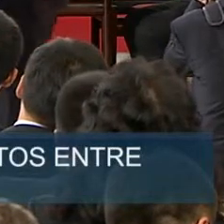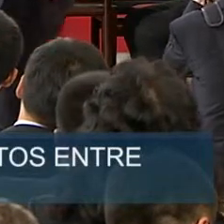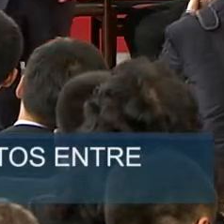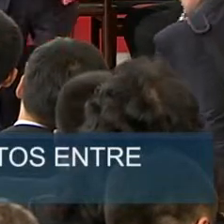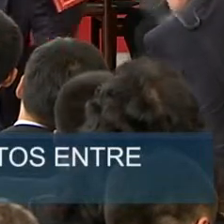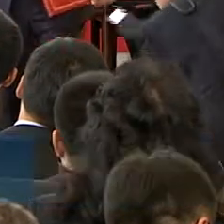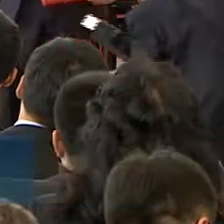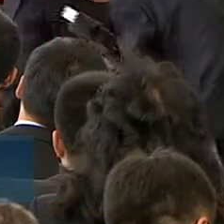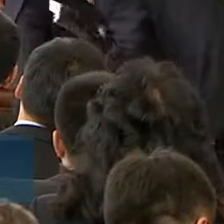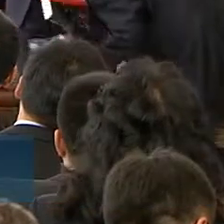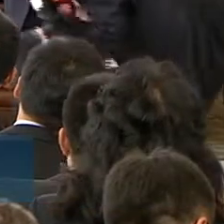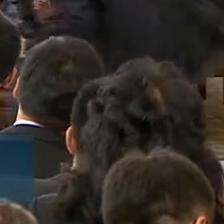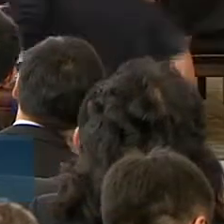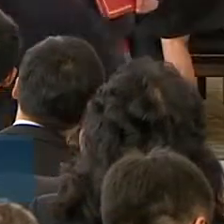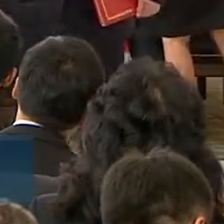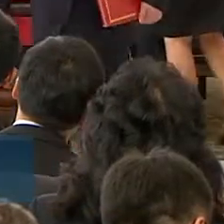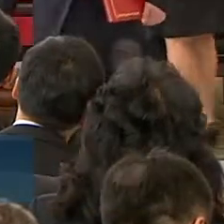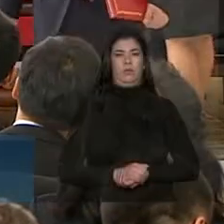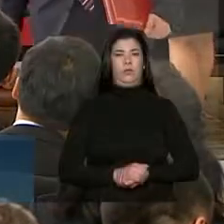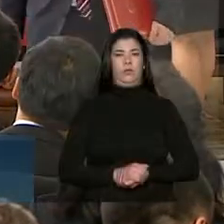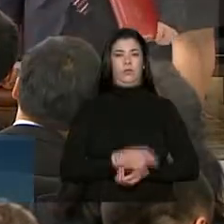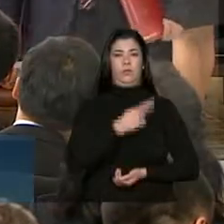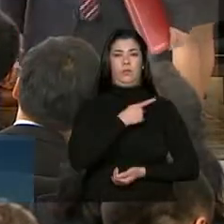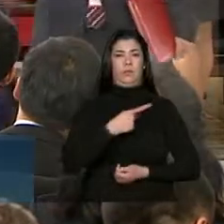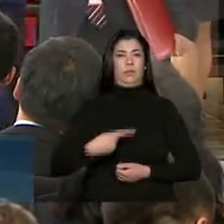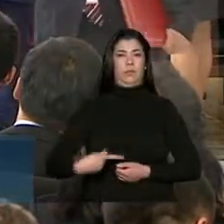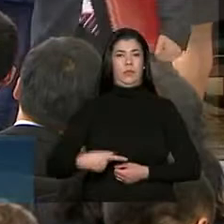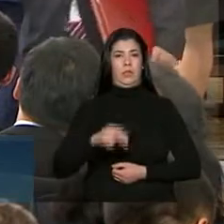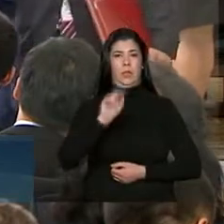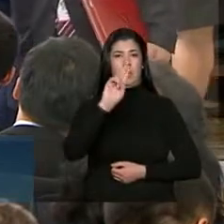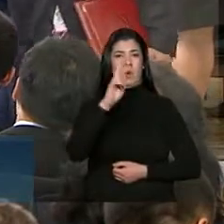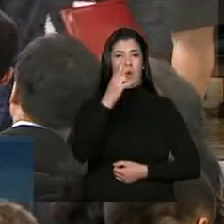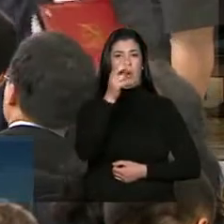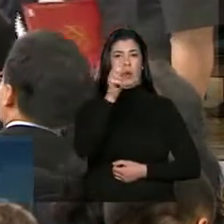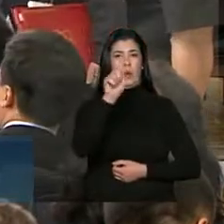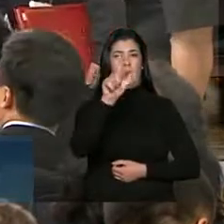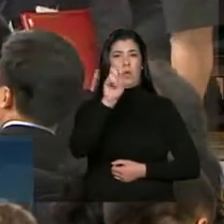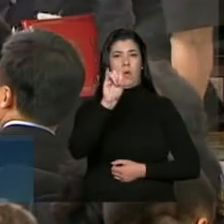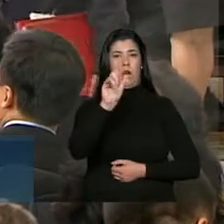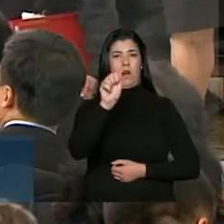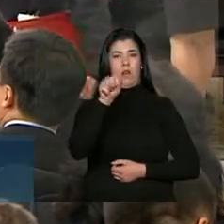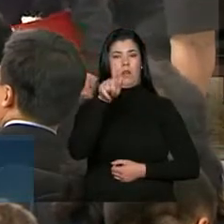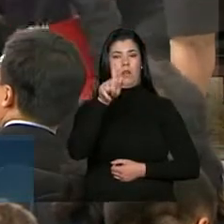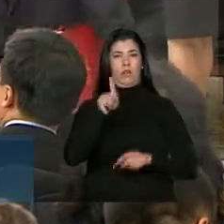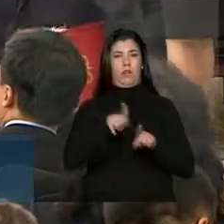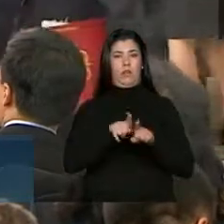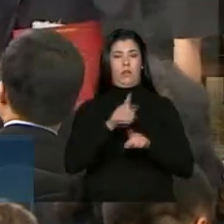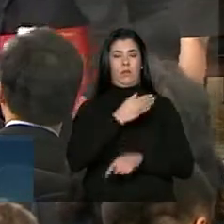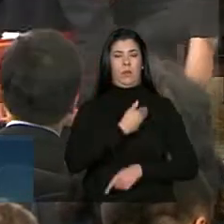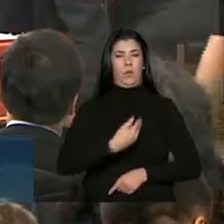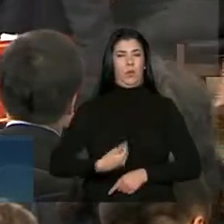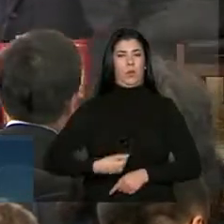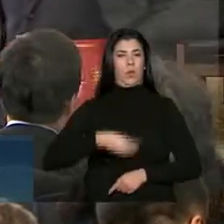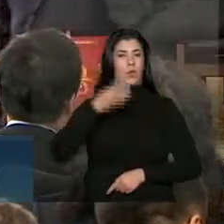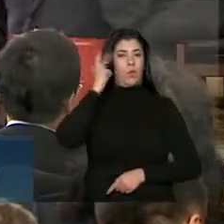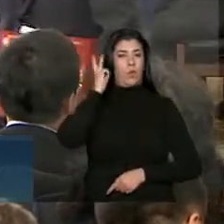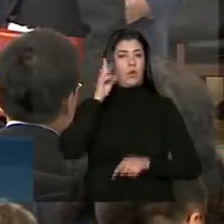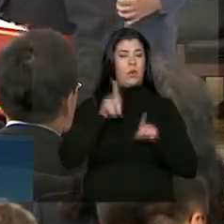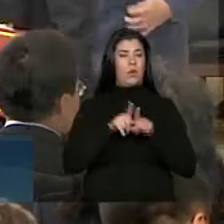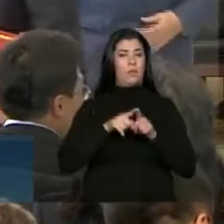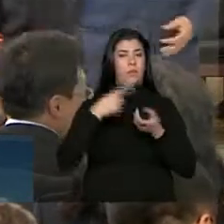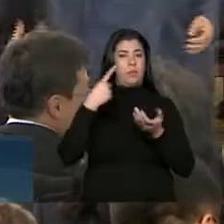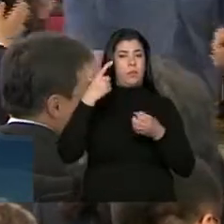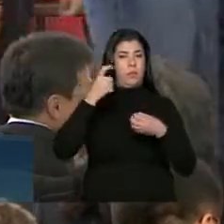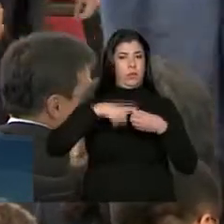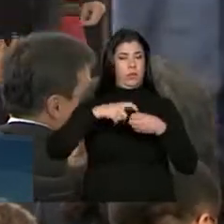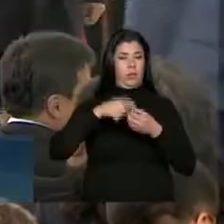Presidente do Hualian, Dong Fengjung. Governador do Maranhão, Flávio Dino. Acordo de cooperação